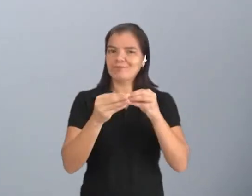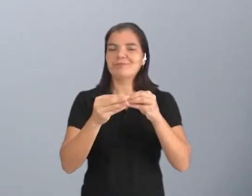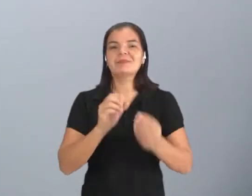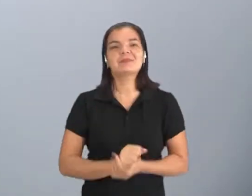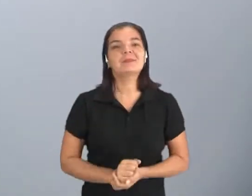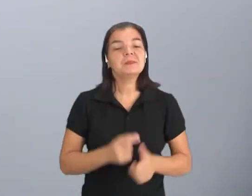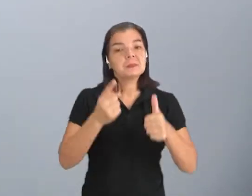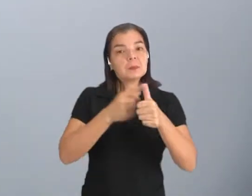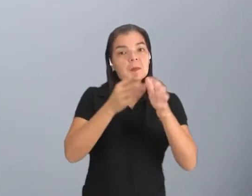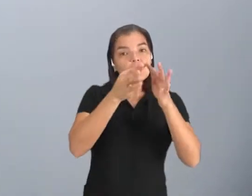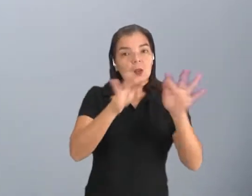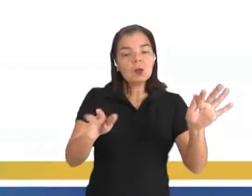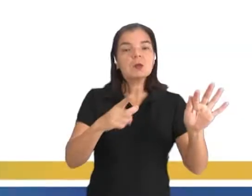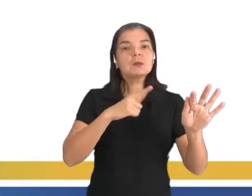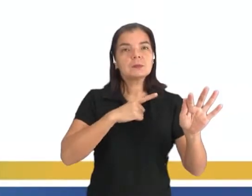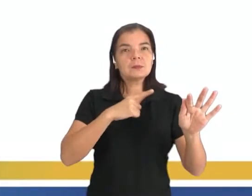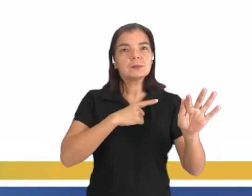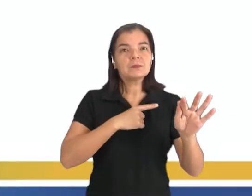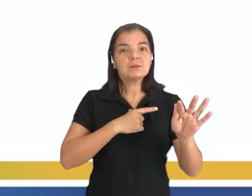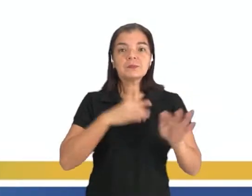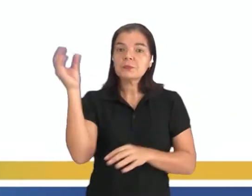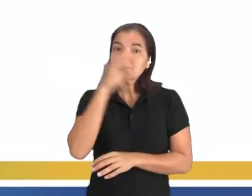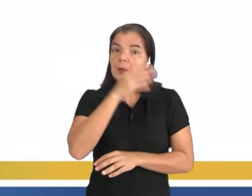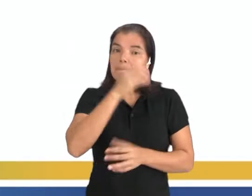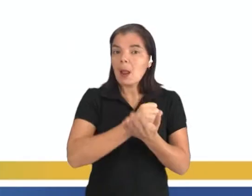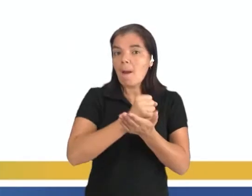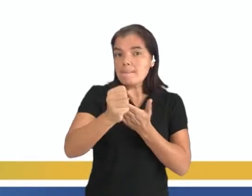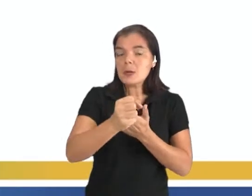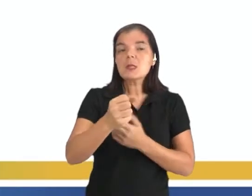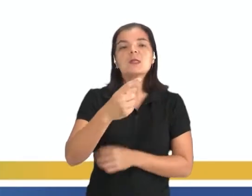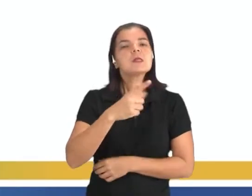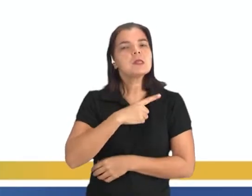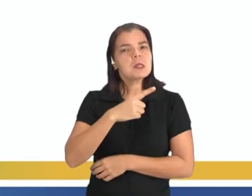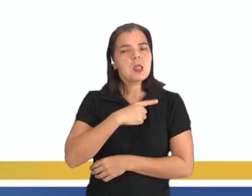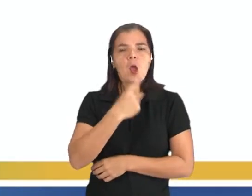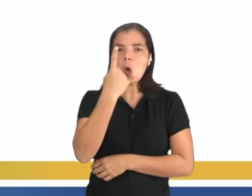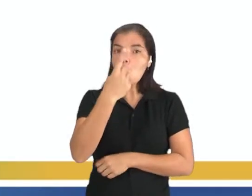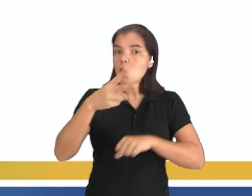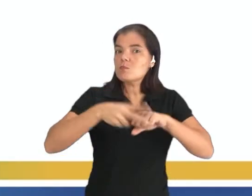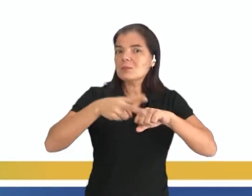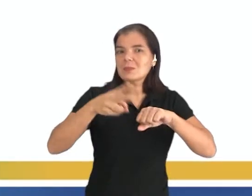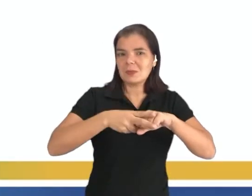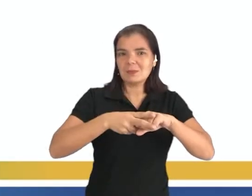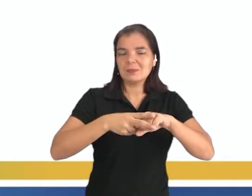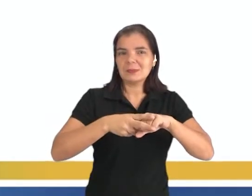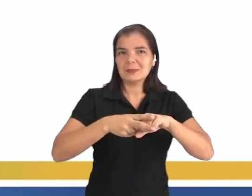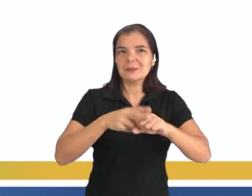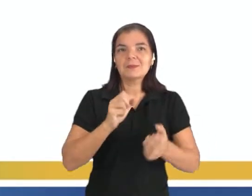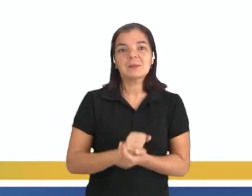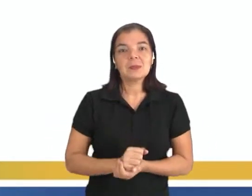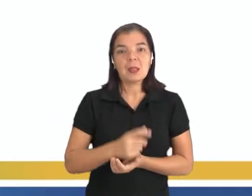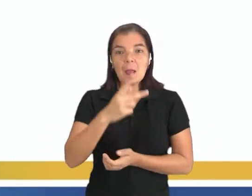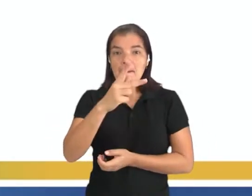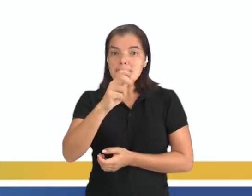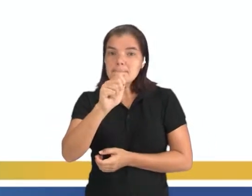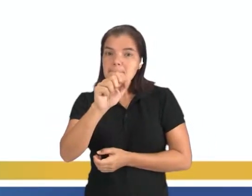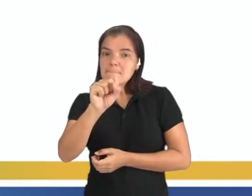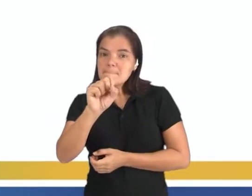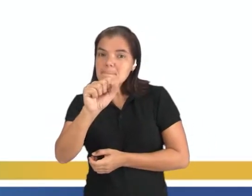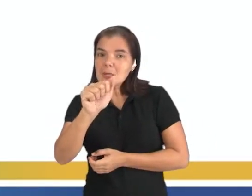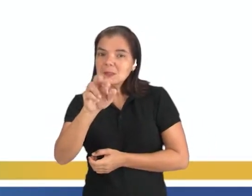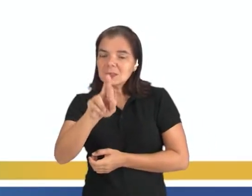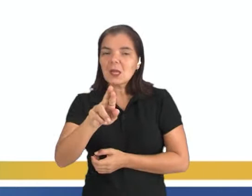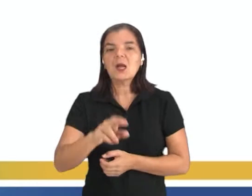Na primeira frase, onde nós temos a pressa passa, nós encontramos uma forma verbal, tá bom? O verbo passar e